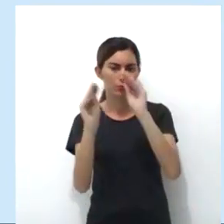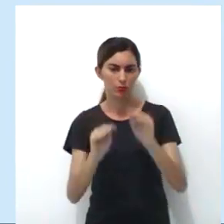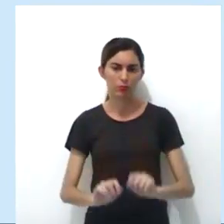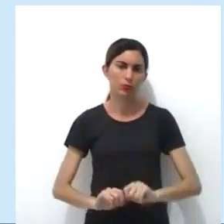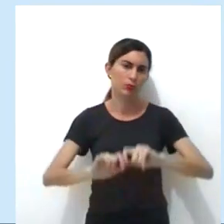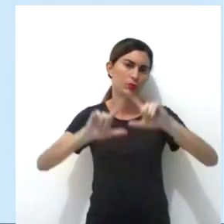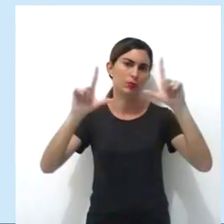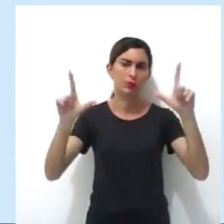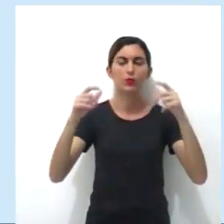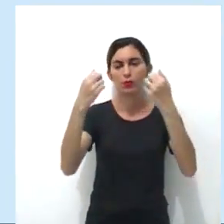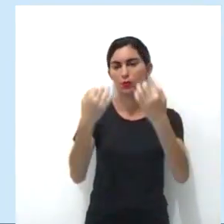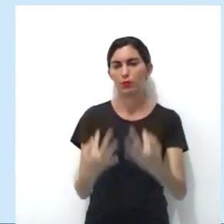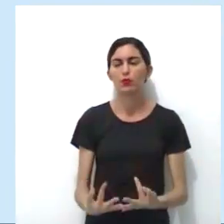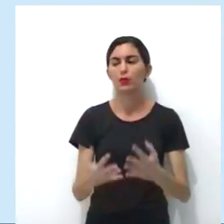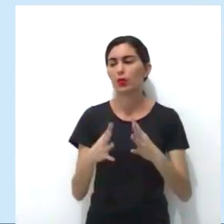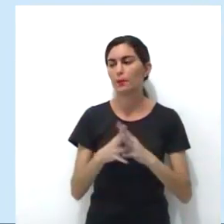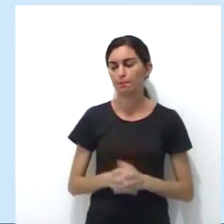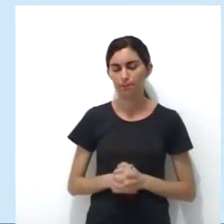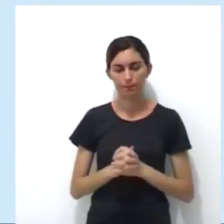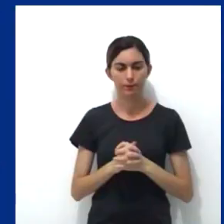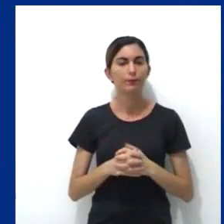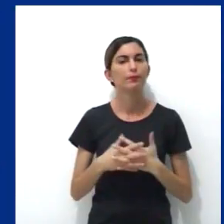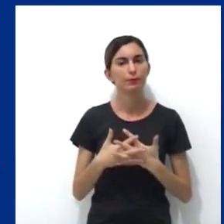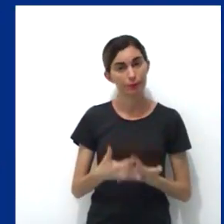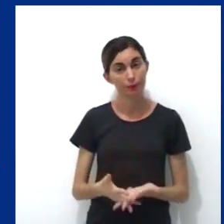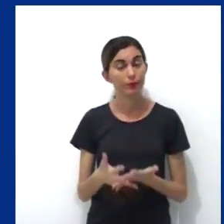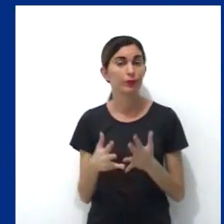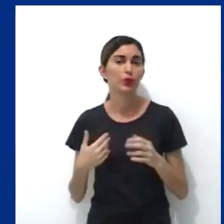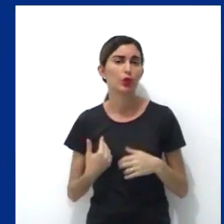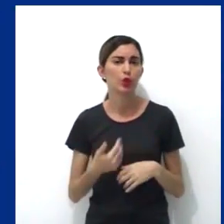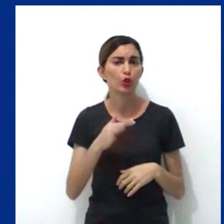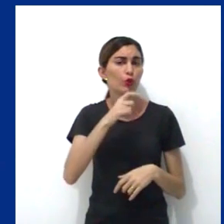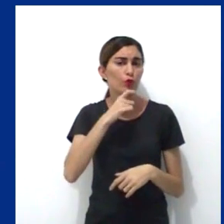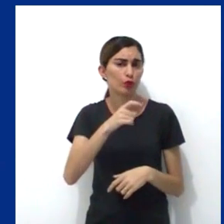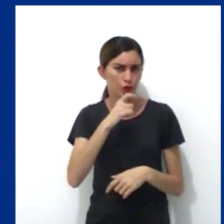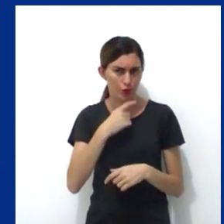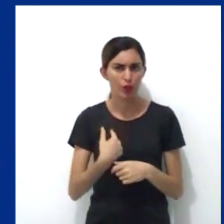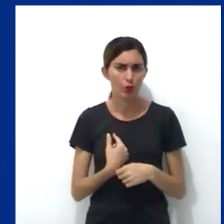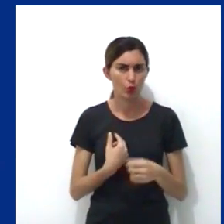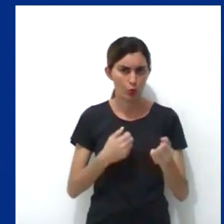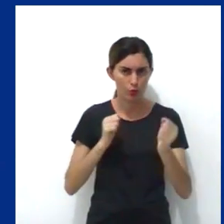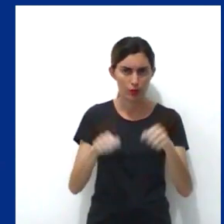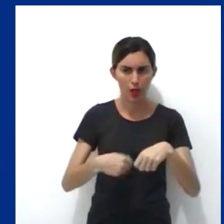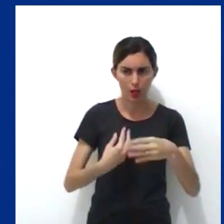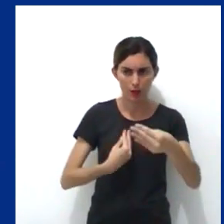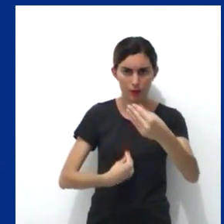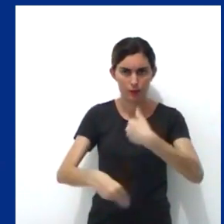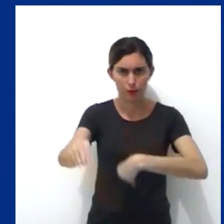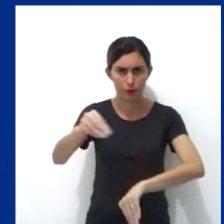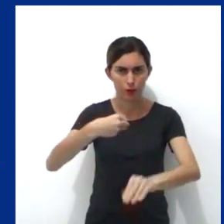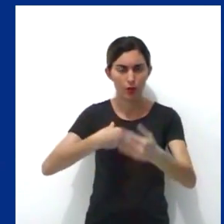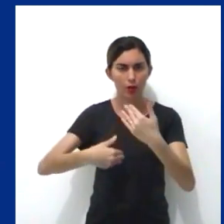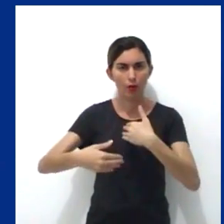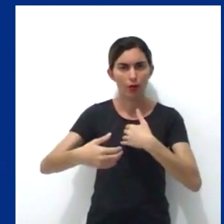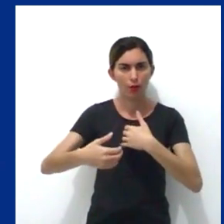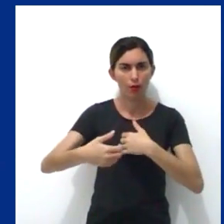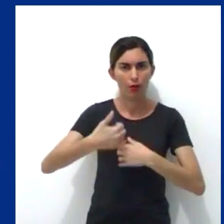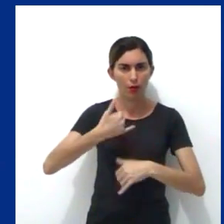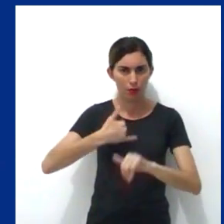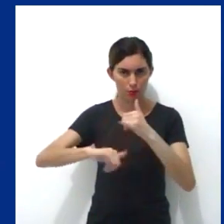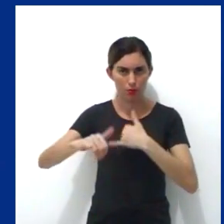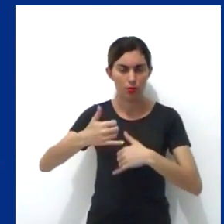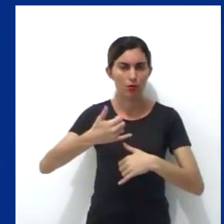ver claramente a troca de calor e o equilíbrio termodinâmico. E aí eu queria esclarecer